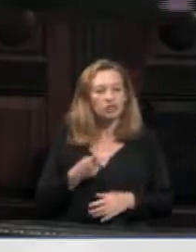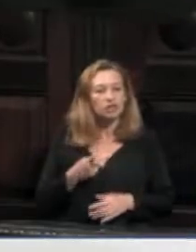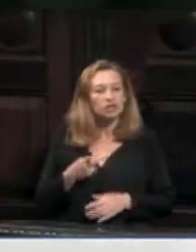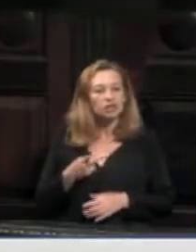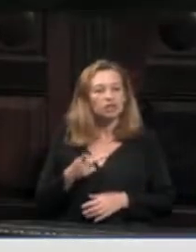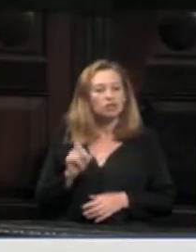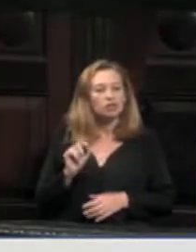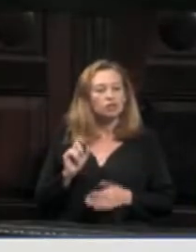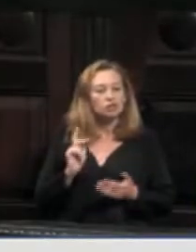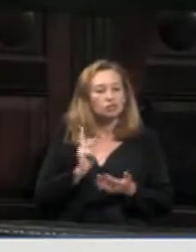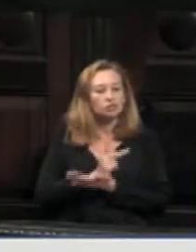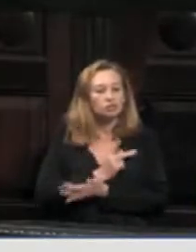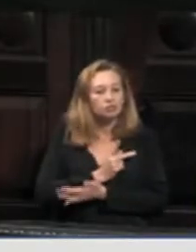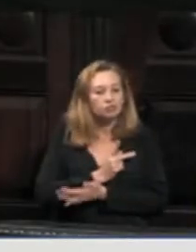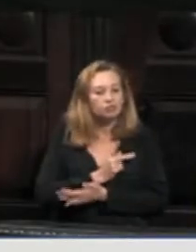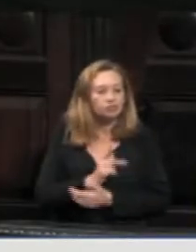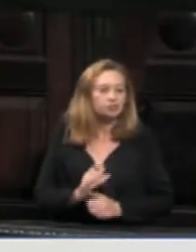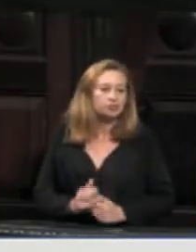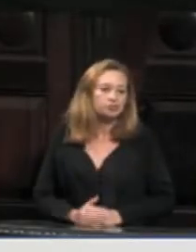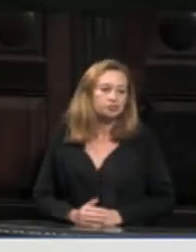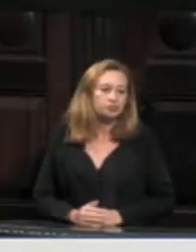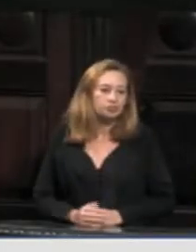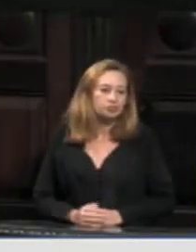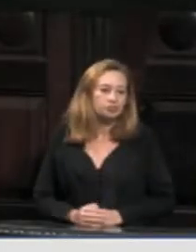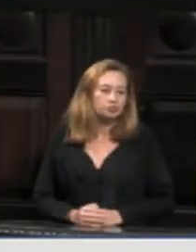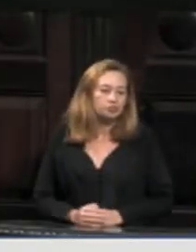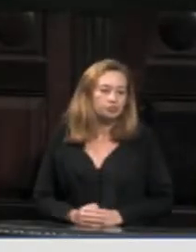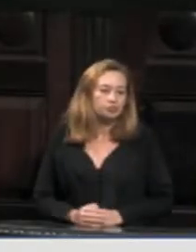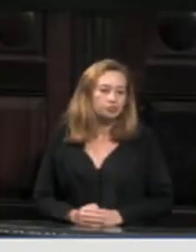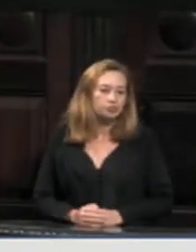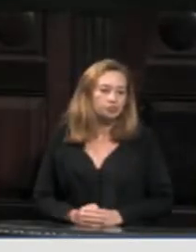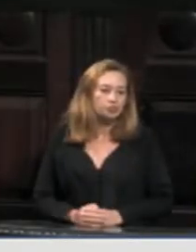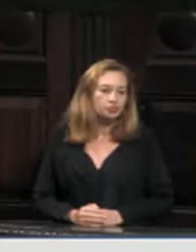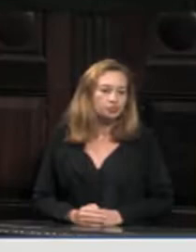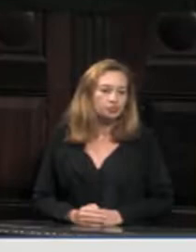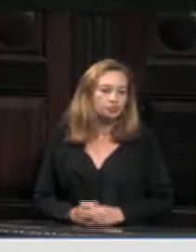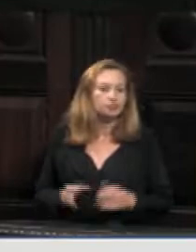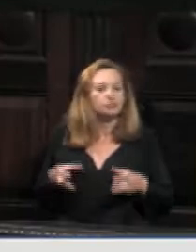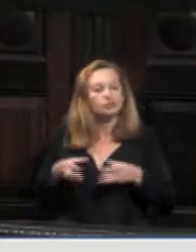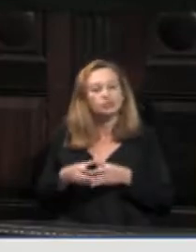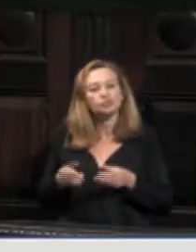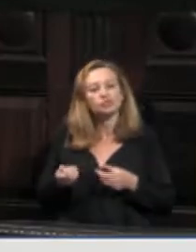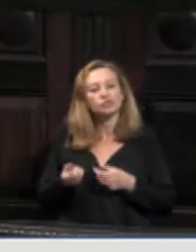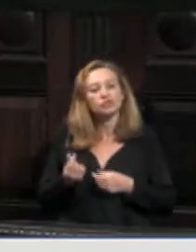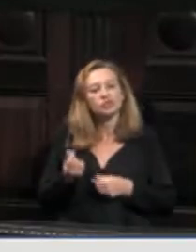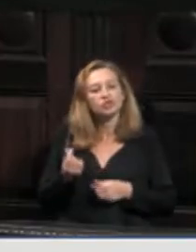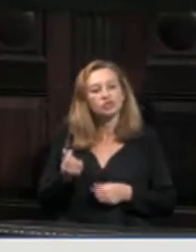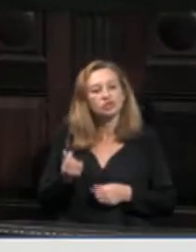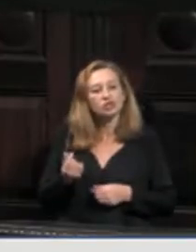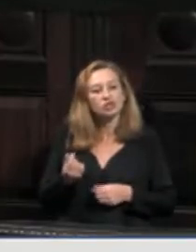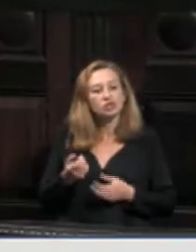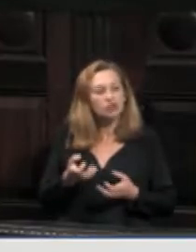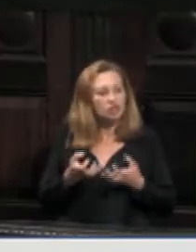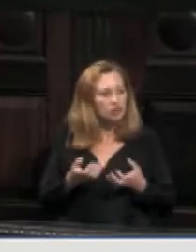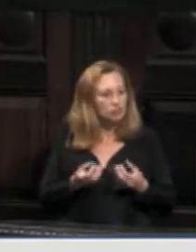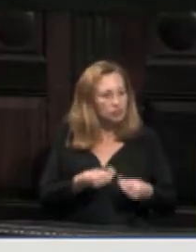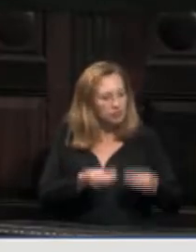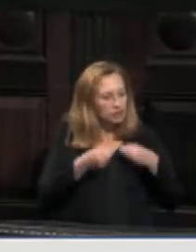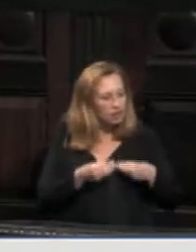que aconteceu na Comissão de Orçamento. Quer me dar a pauta aqui, por